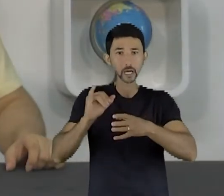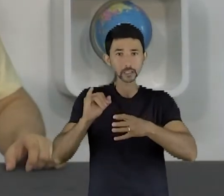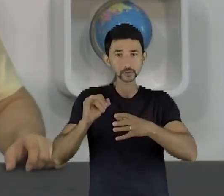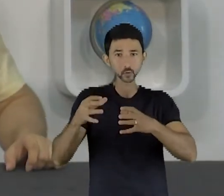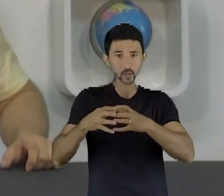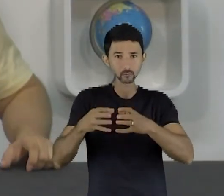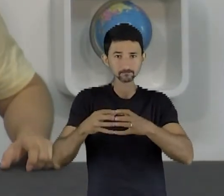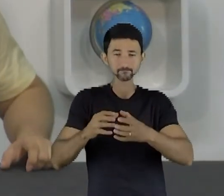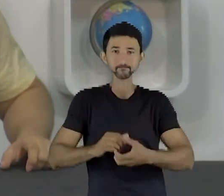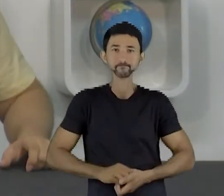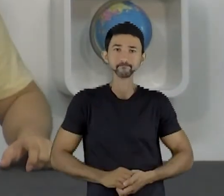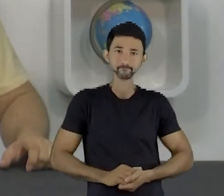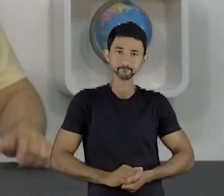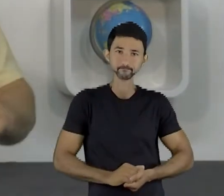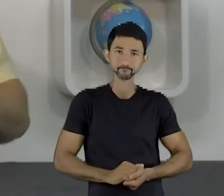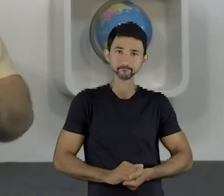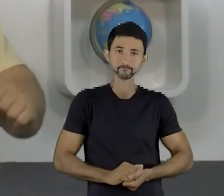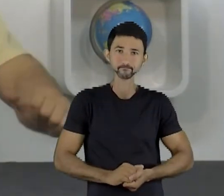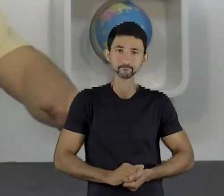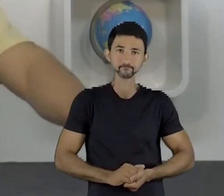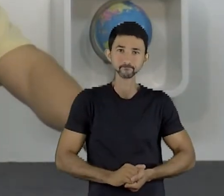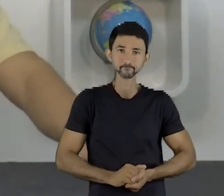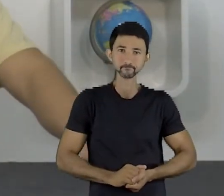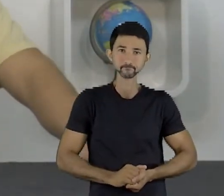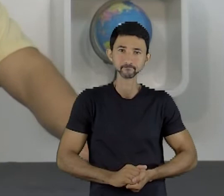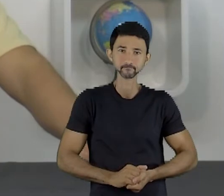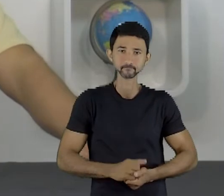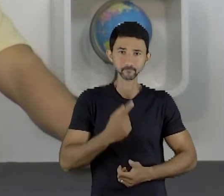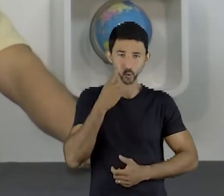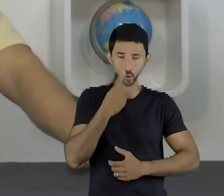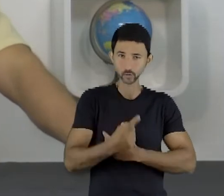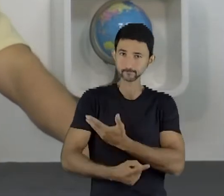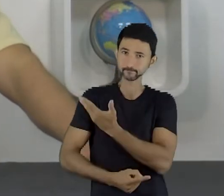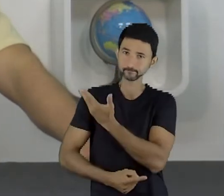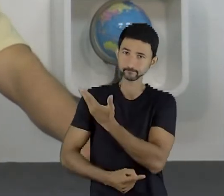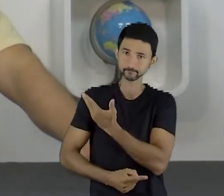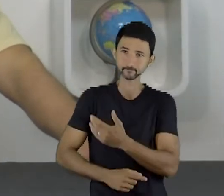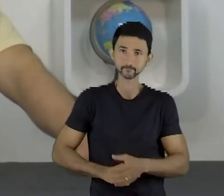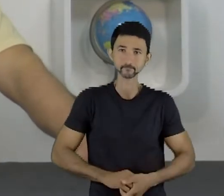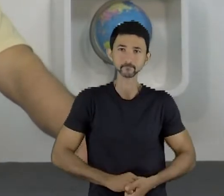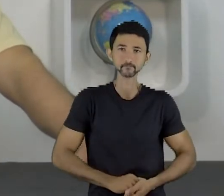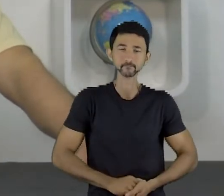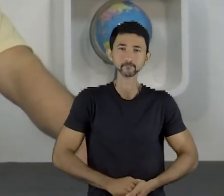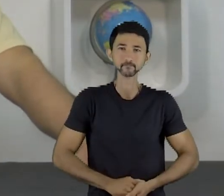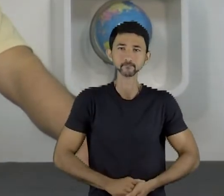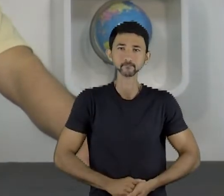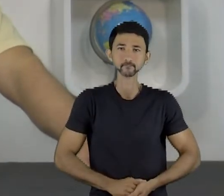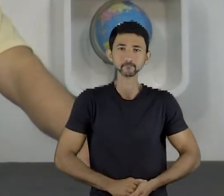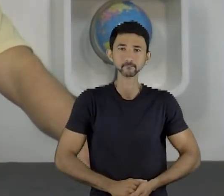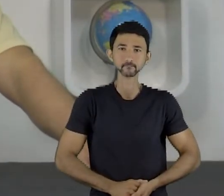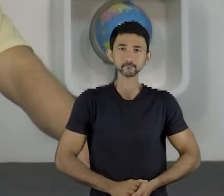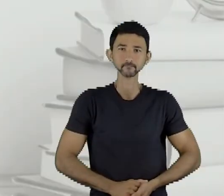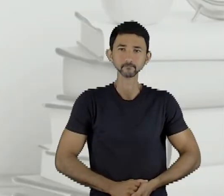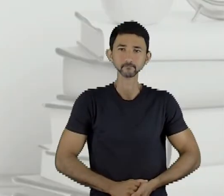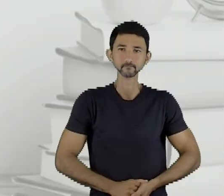números reais. Então, voltando para a tela. Conjunto dos números racionais. Acompanha